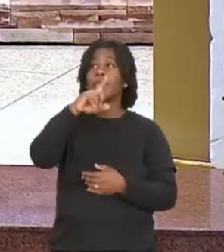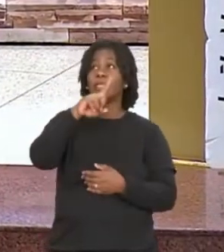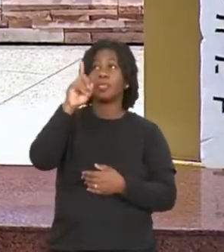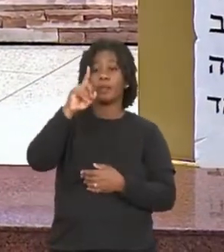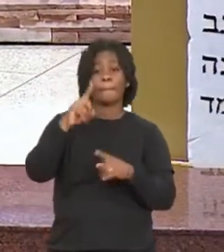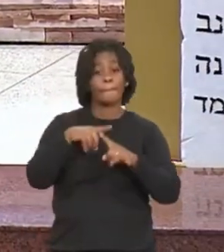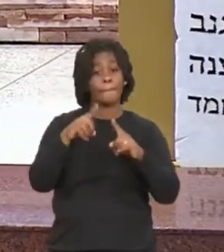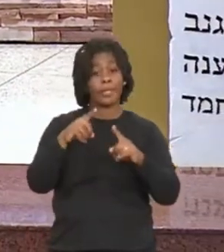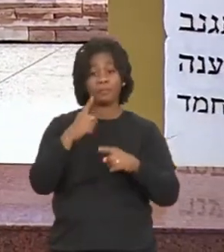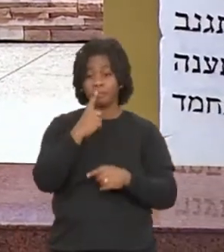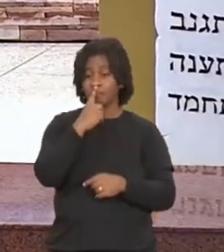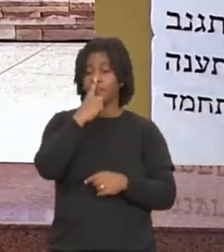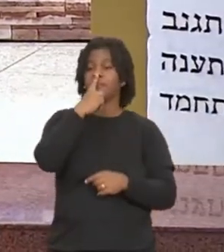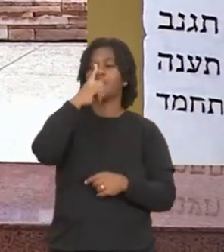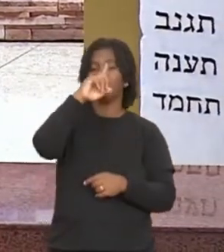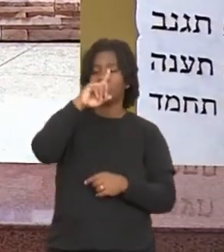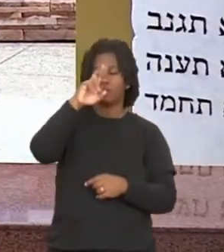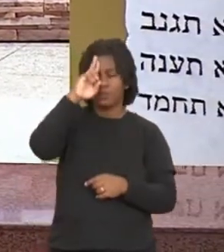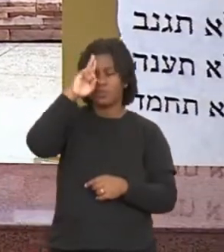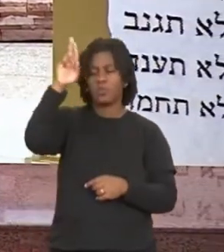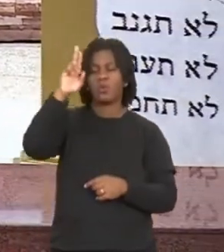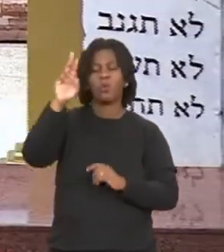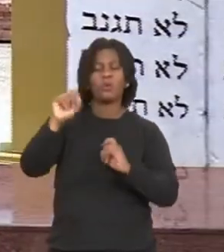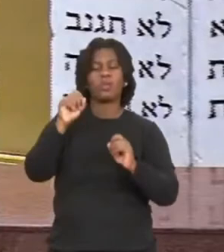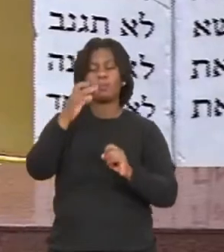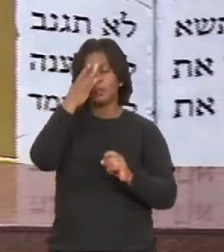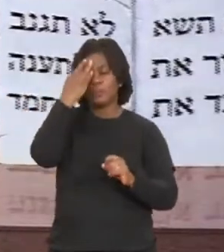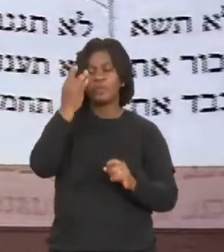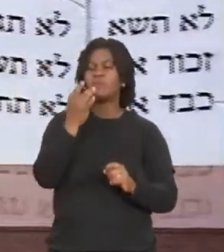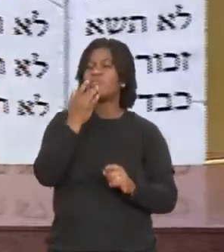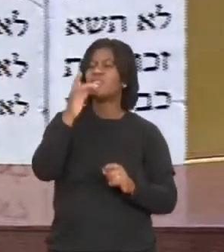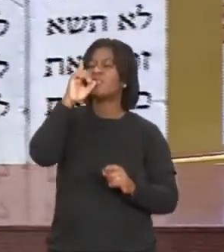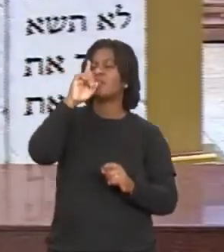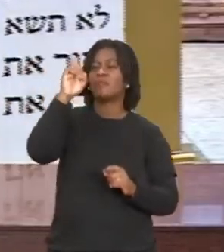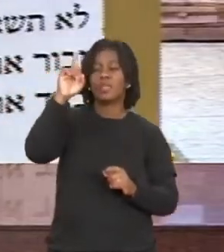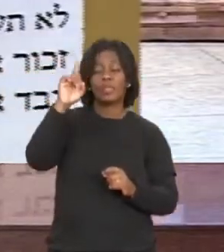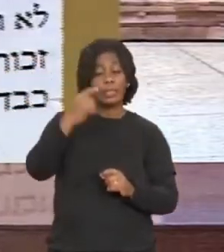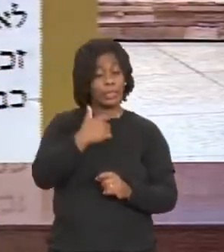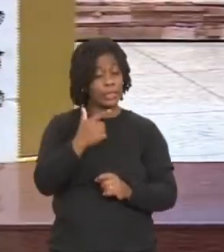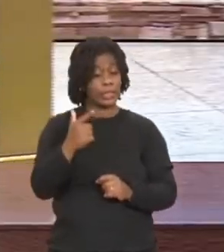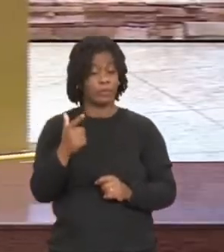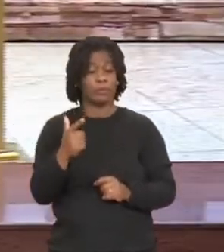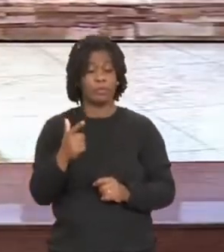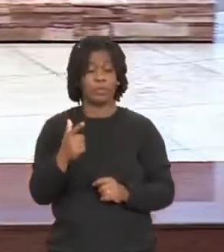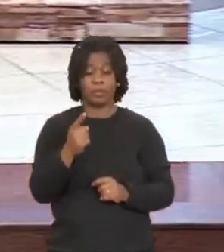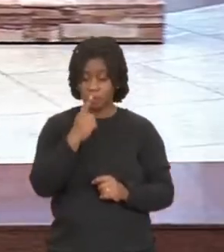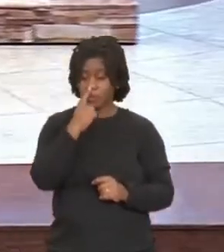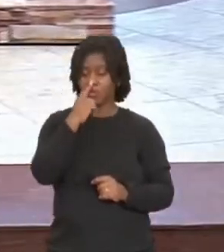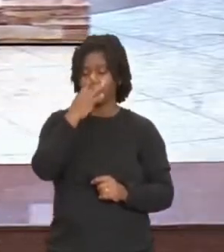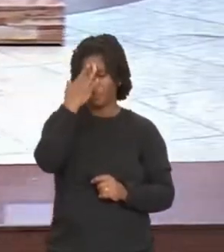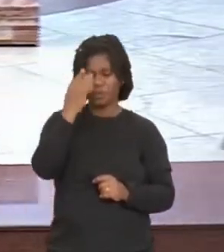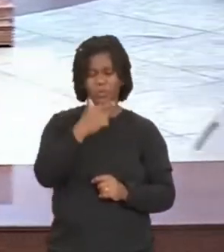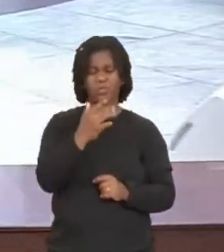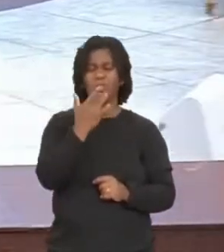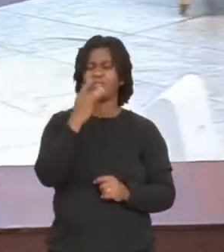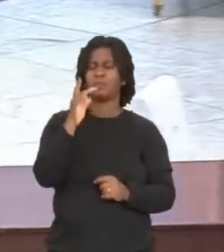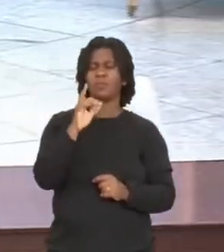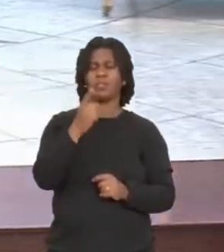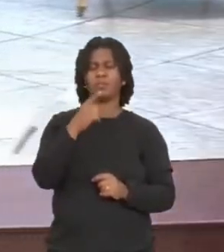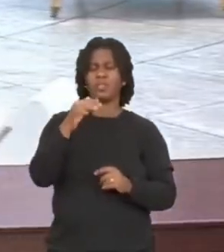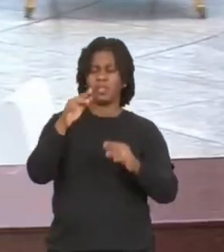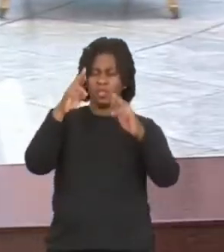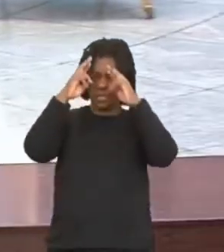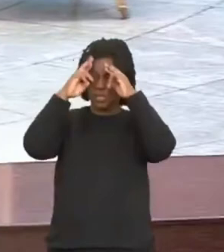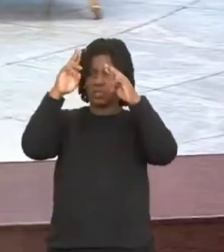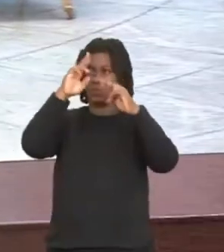que a intimidade do Senhor é para os que o temem. Não tem intimidade para quem não tem temor, para quem não tem respeito